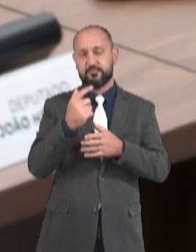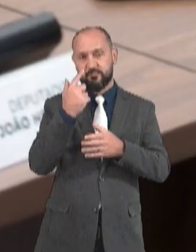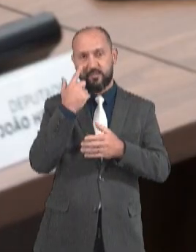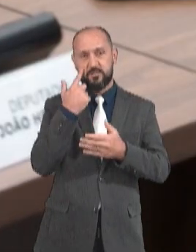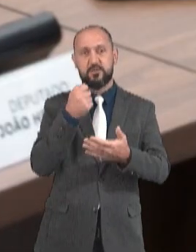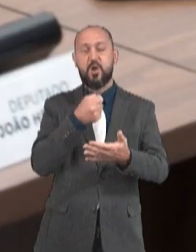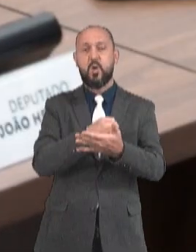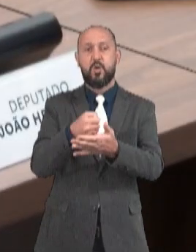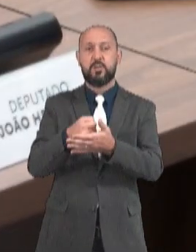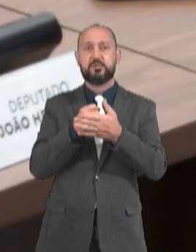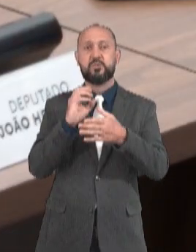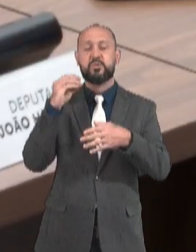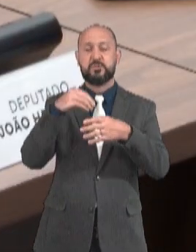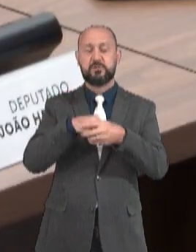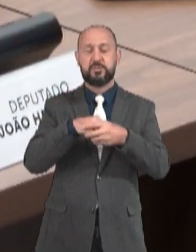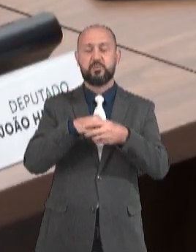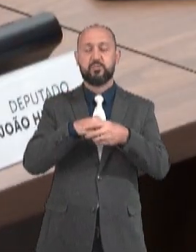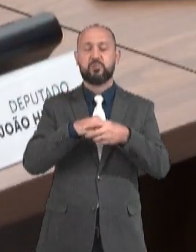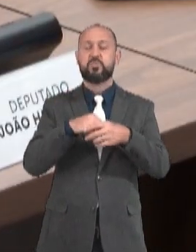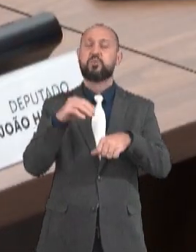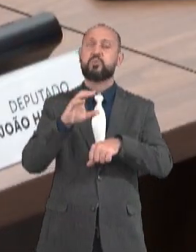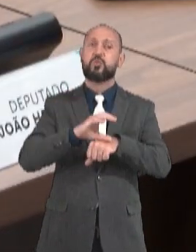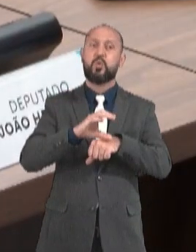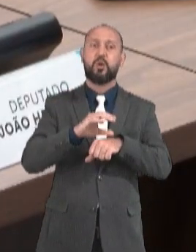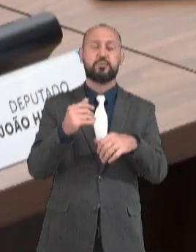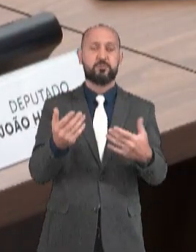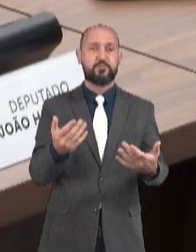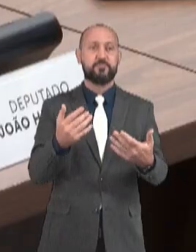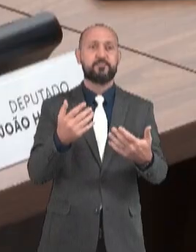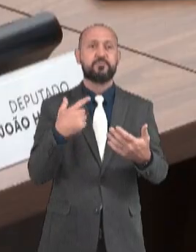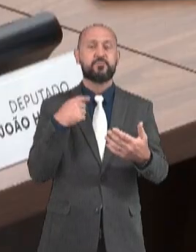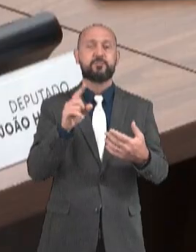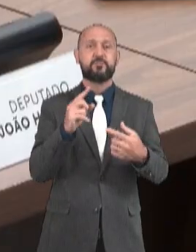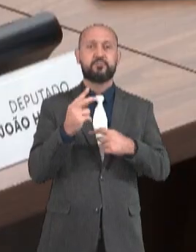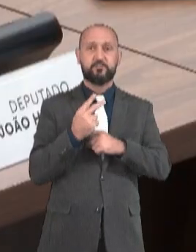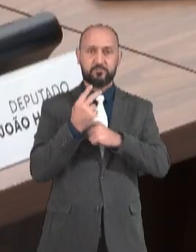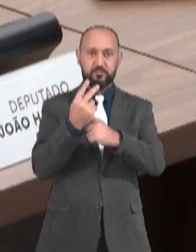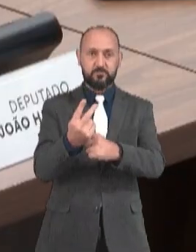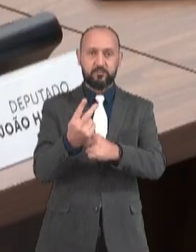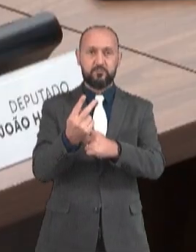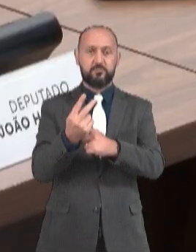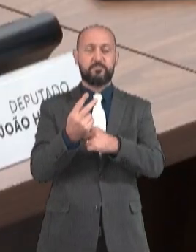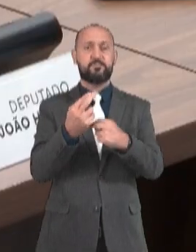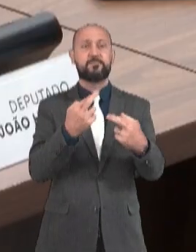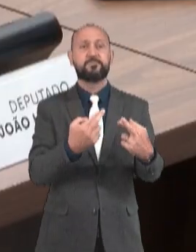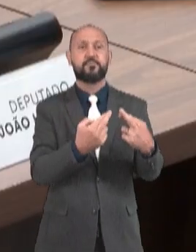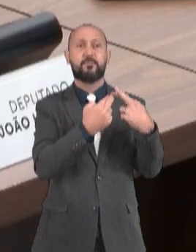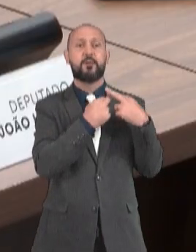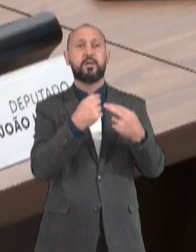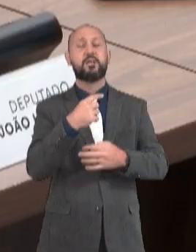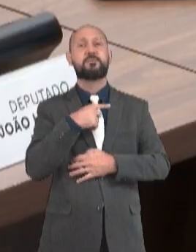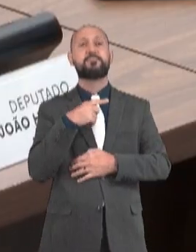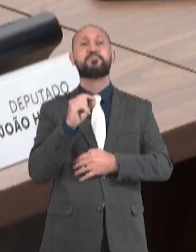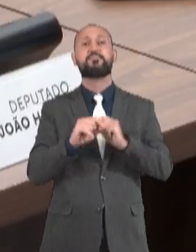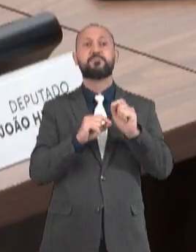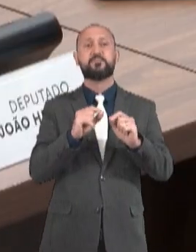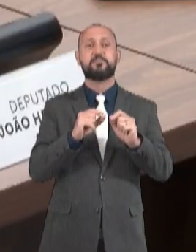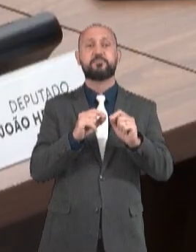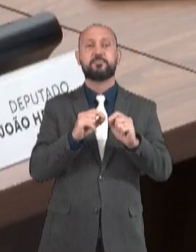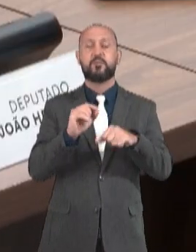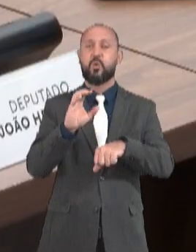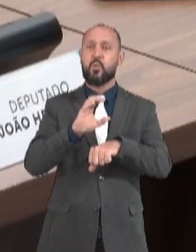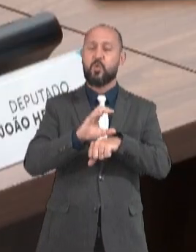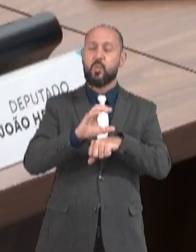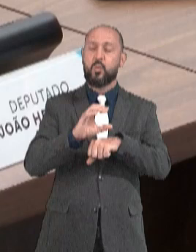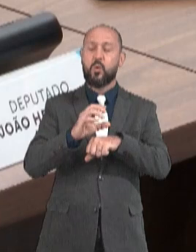essas obrigações que estão disciplinadas no Código Civil, nem mesmo emprestando a competência que a gente tem pelo Código